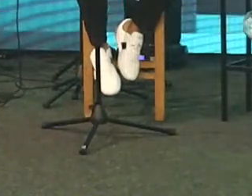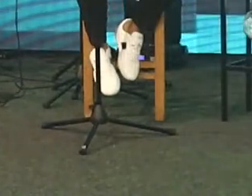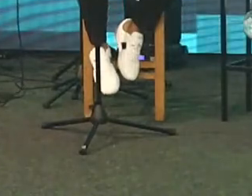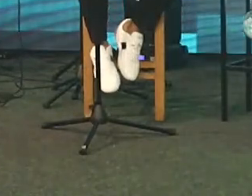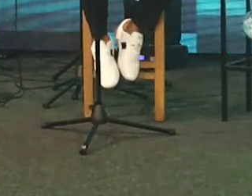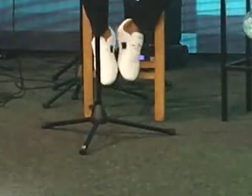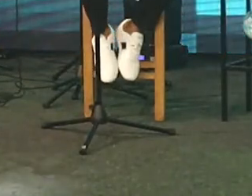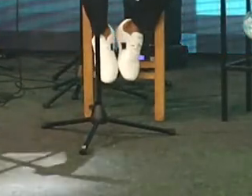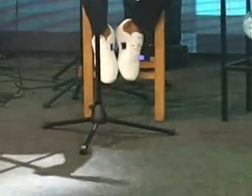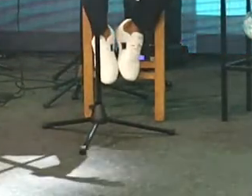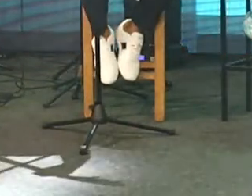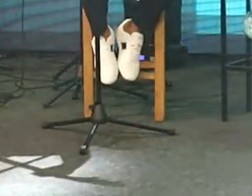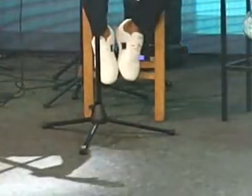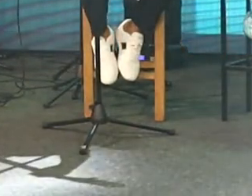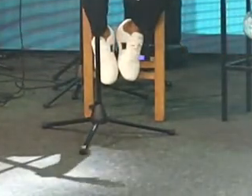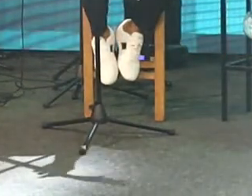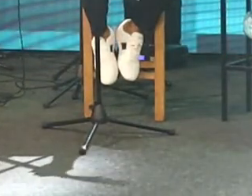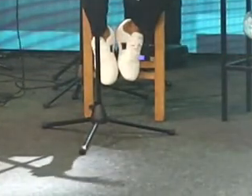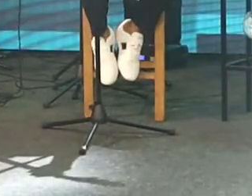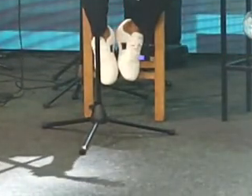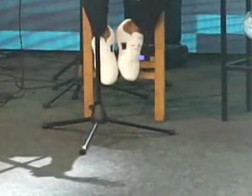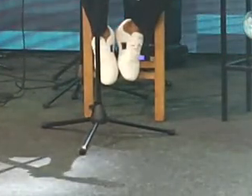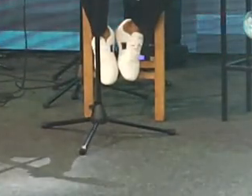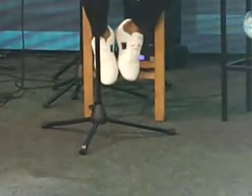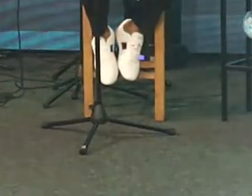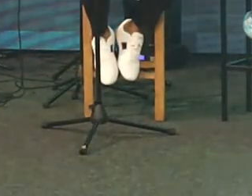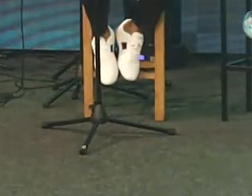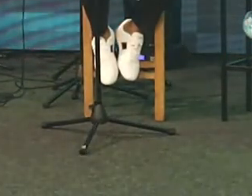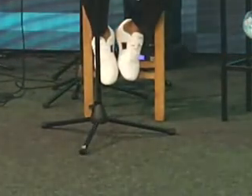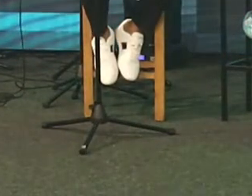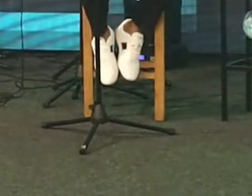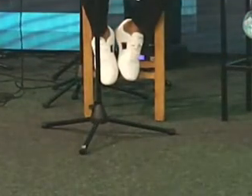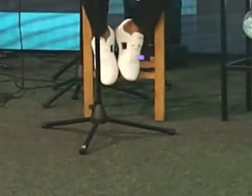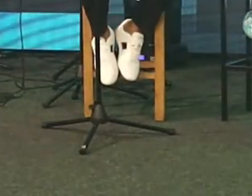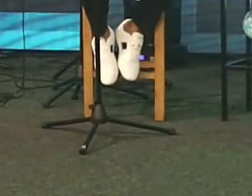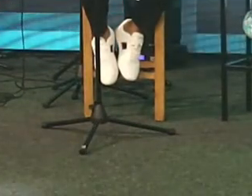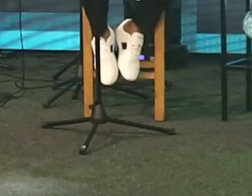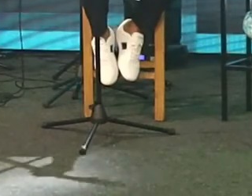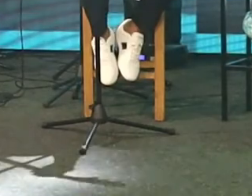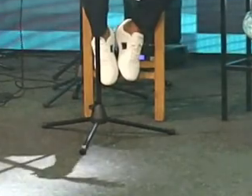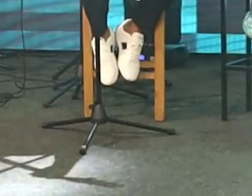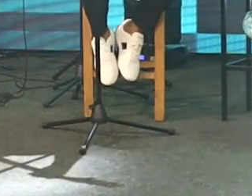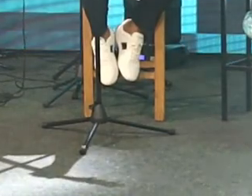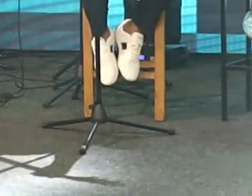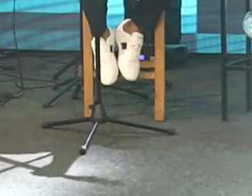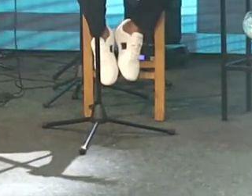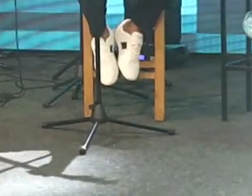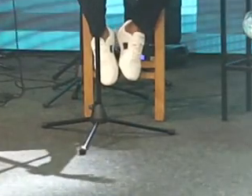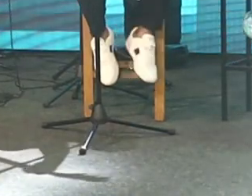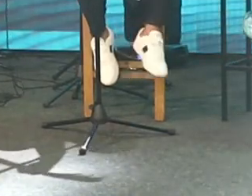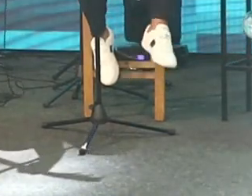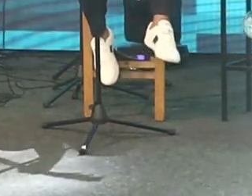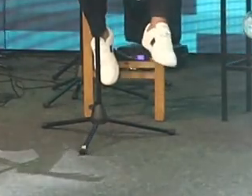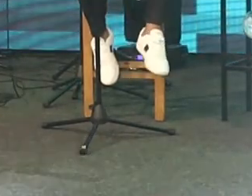noturna. Com a flor da noite em uma boate aqui na zona sul.